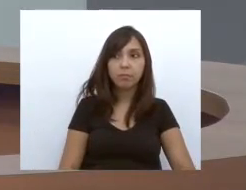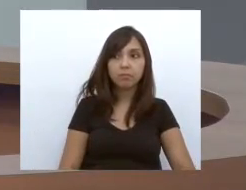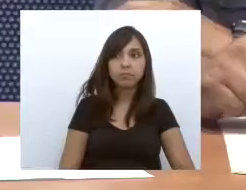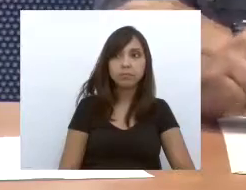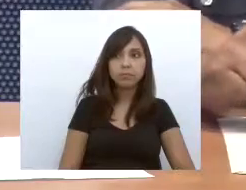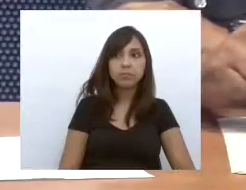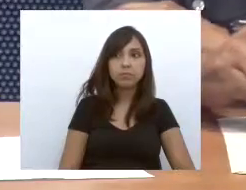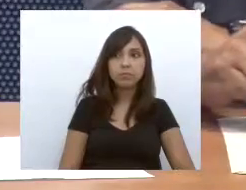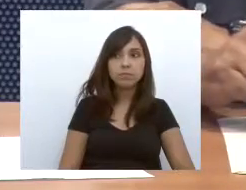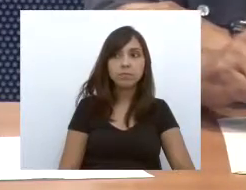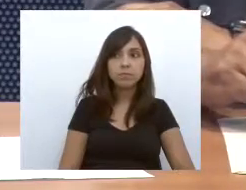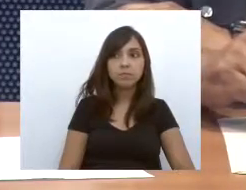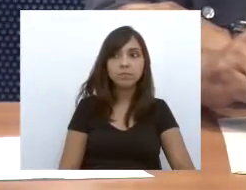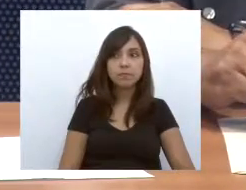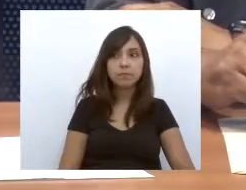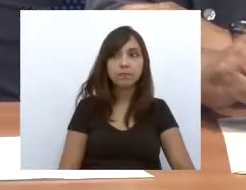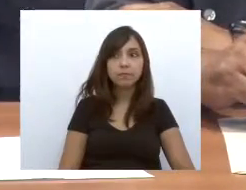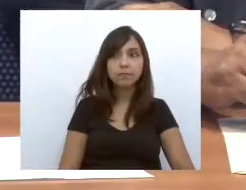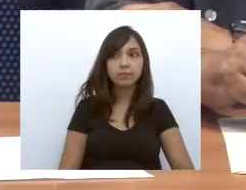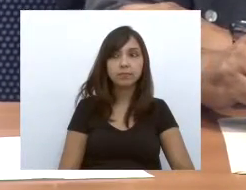Vereadora.